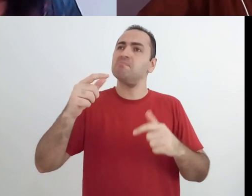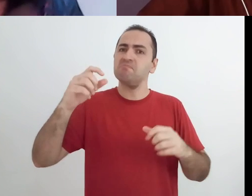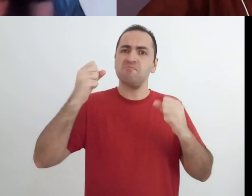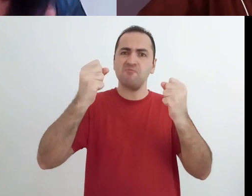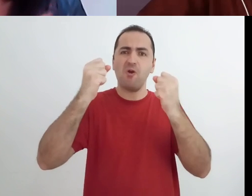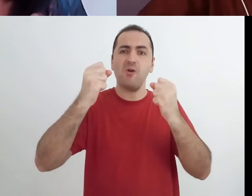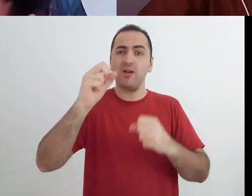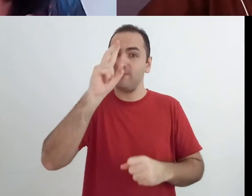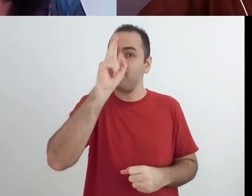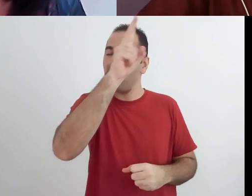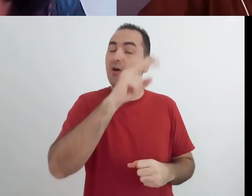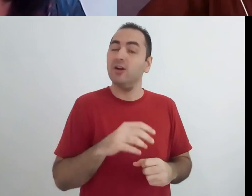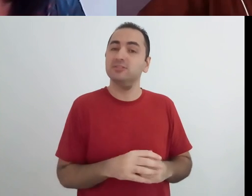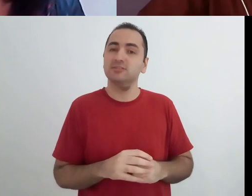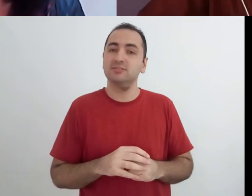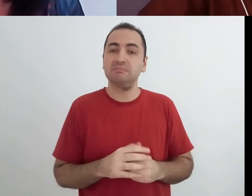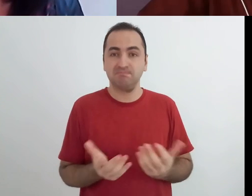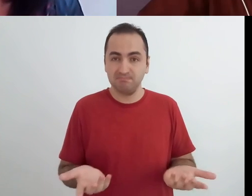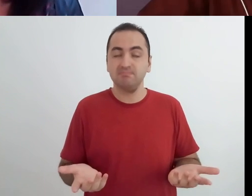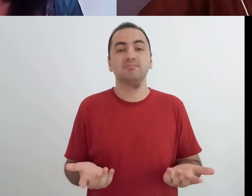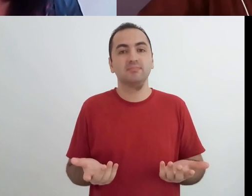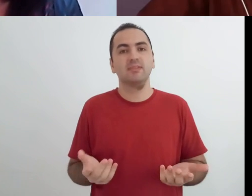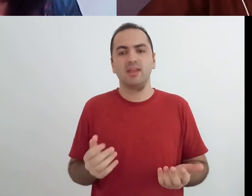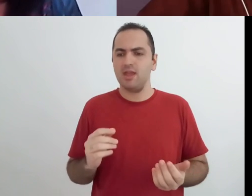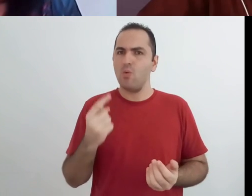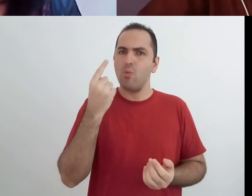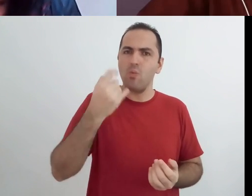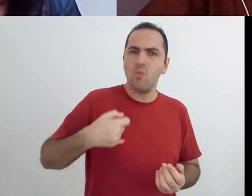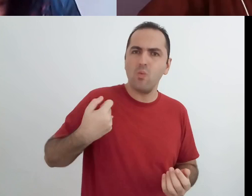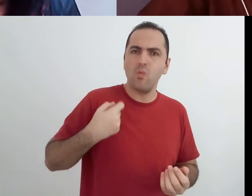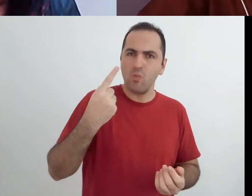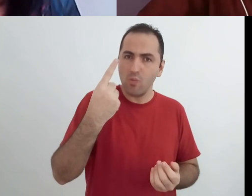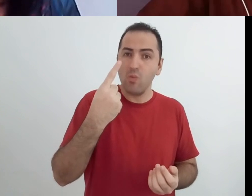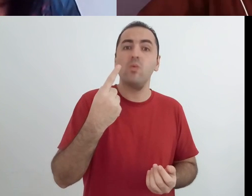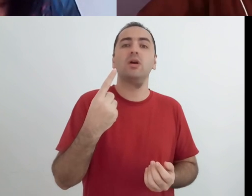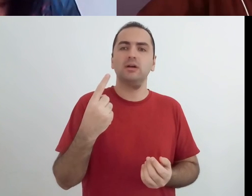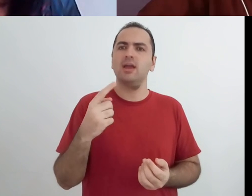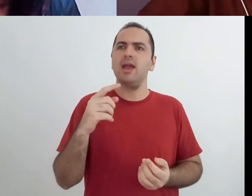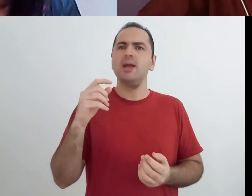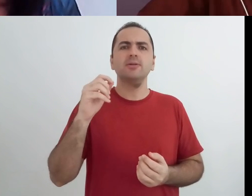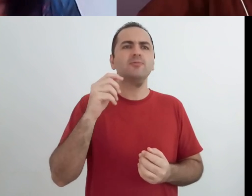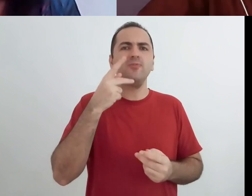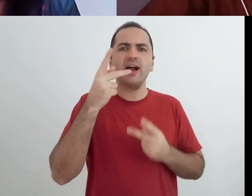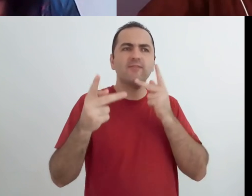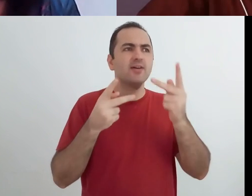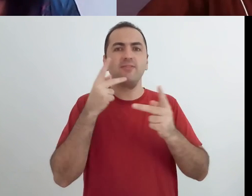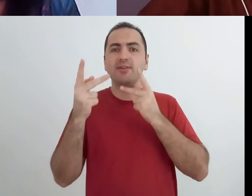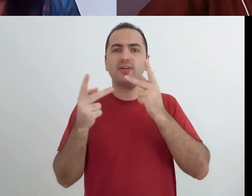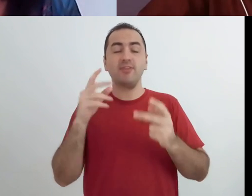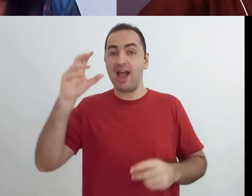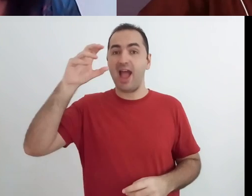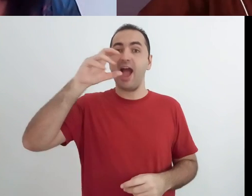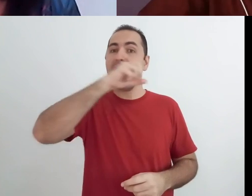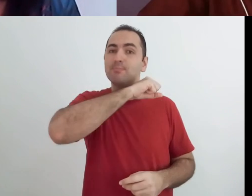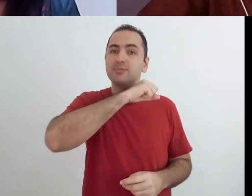um nenenzinho ali não sabe de nada. Com 1 aninho e pouco já começa a falar suas primeiras palavras. É muito rápido o